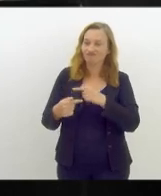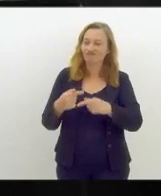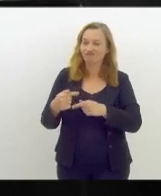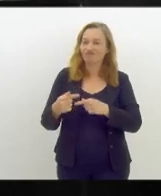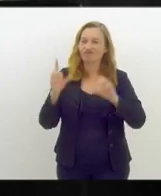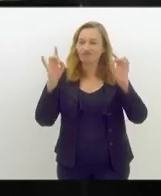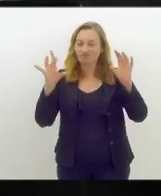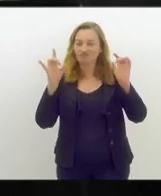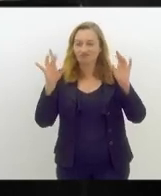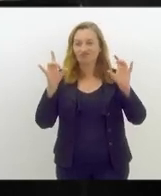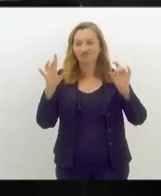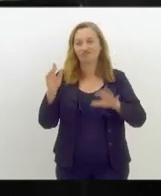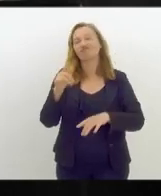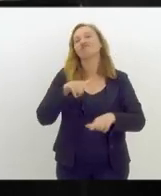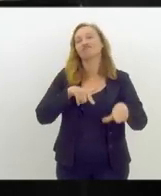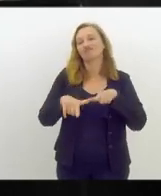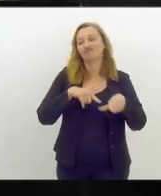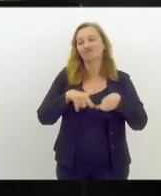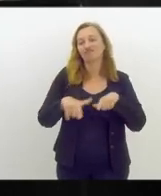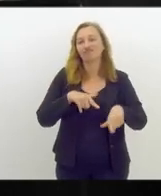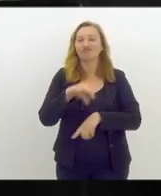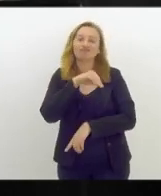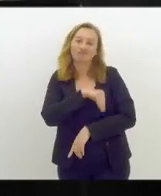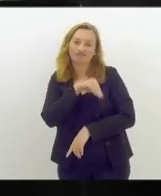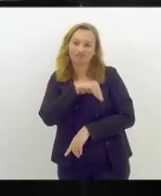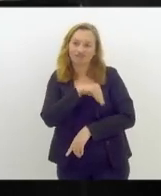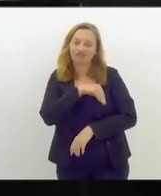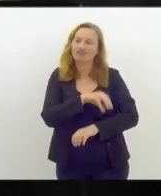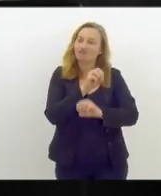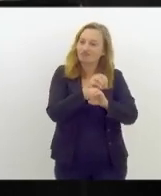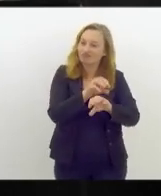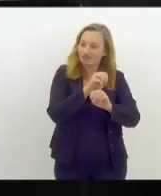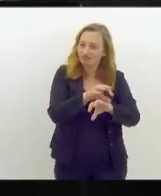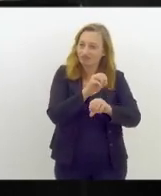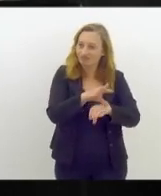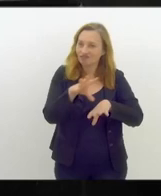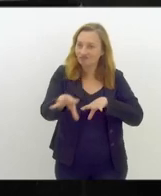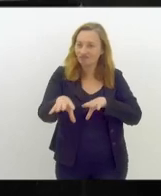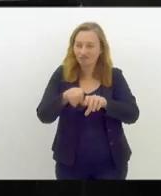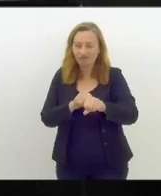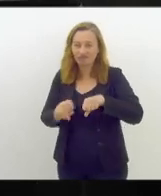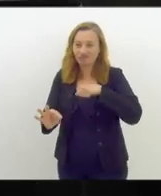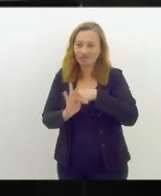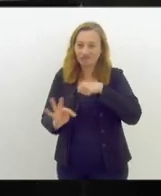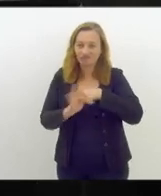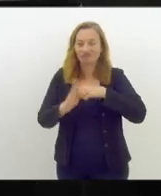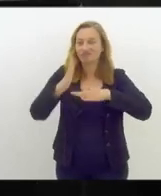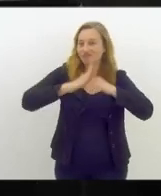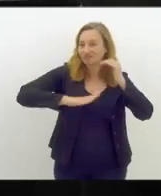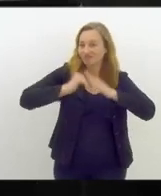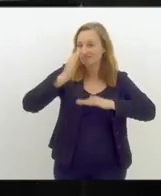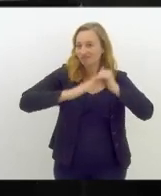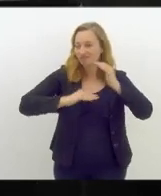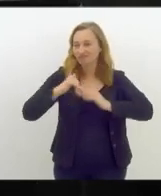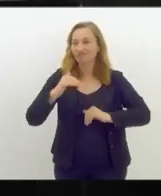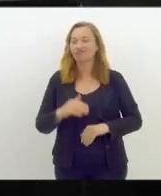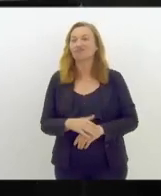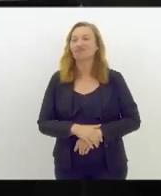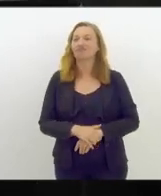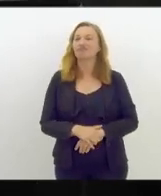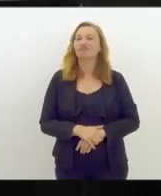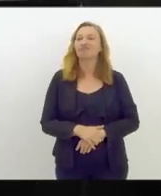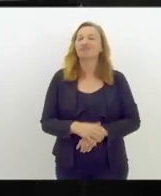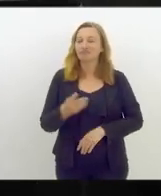de emprego, de geração de renda, pela educação, a formação técnica e profissionalizante. Foram essas